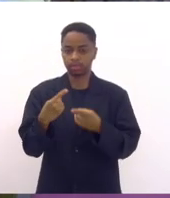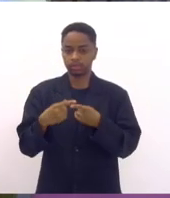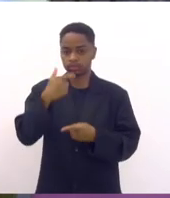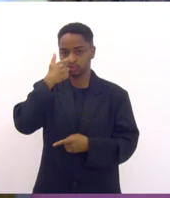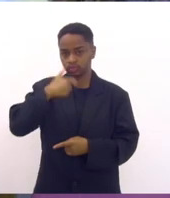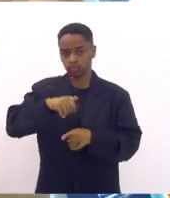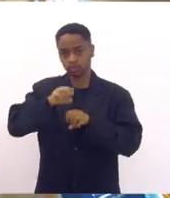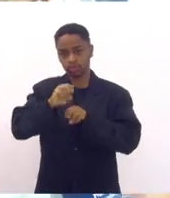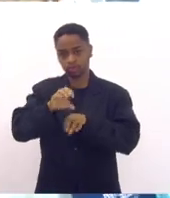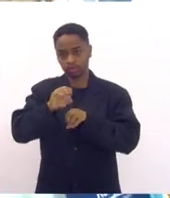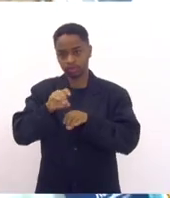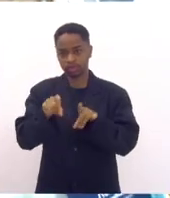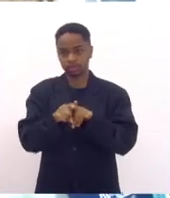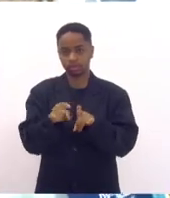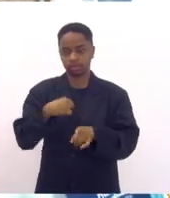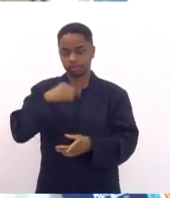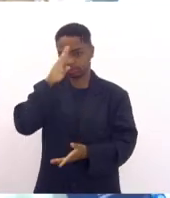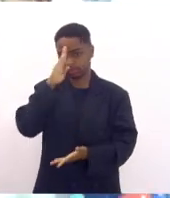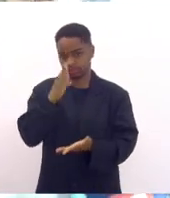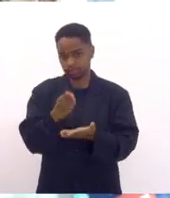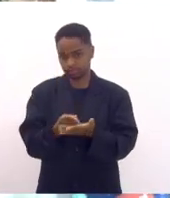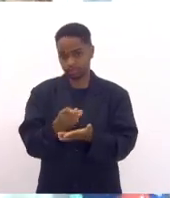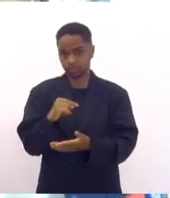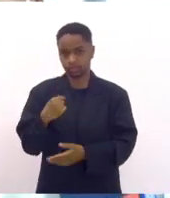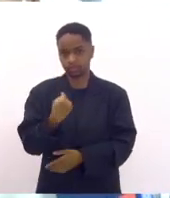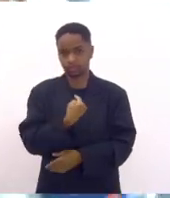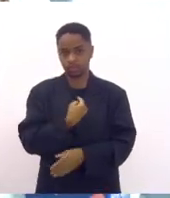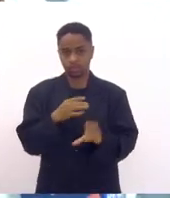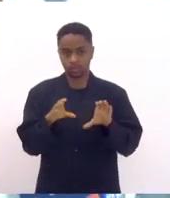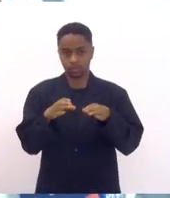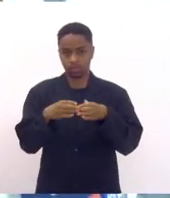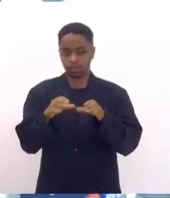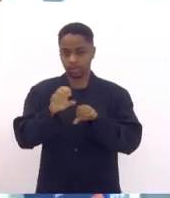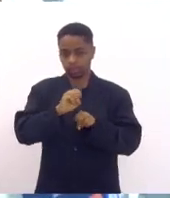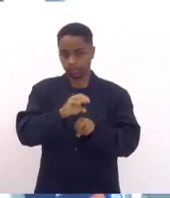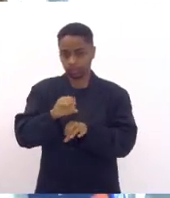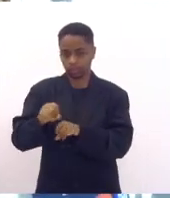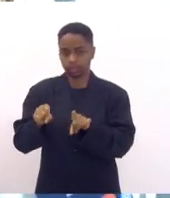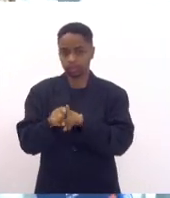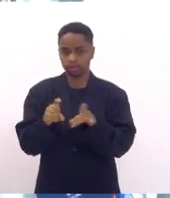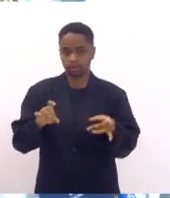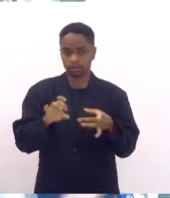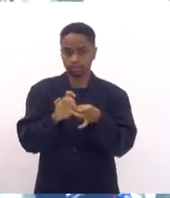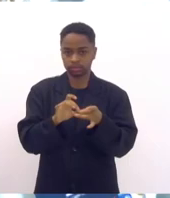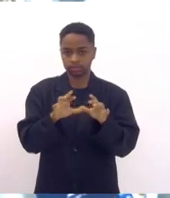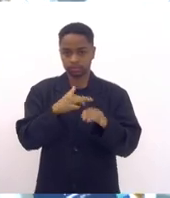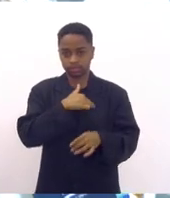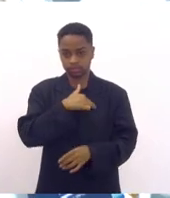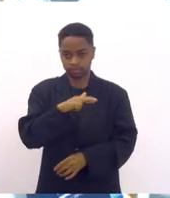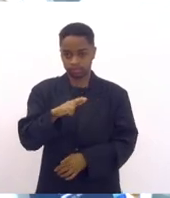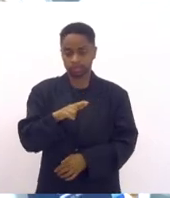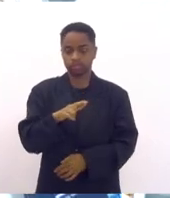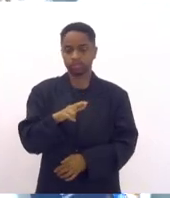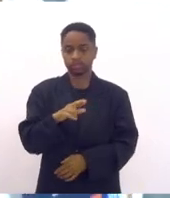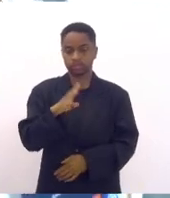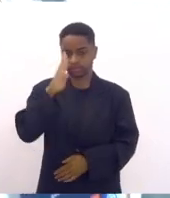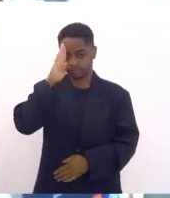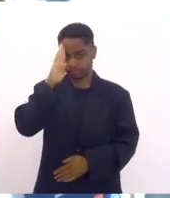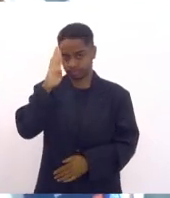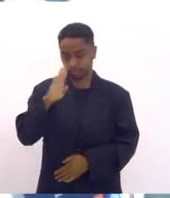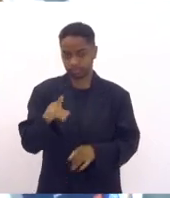né Eu penso que nós enquanto educadoras e religiosas em especial e os religiosos educadores